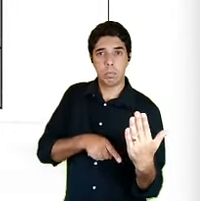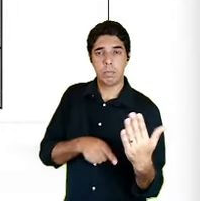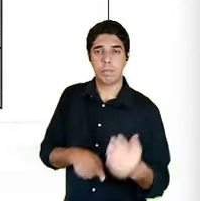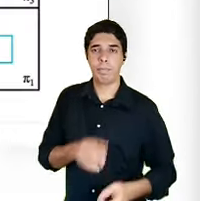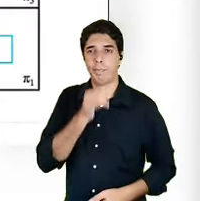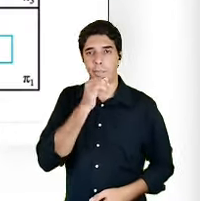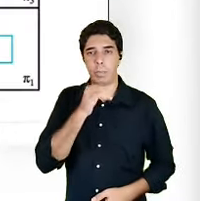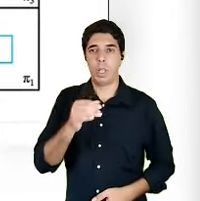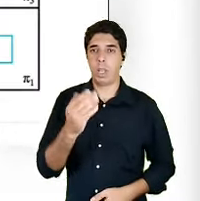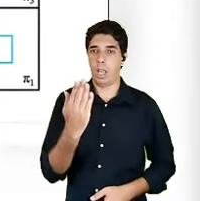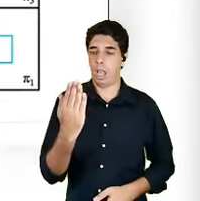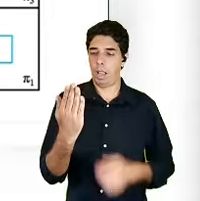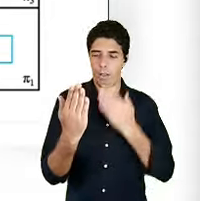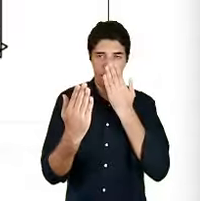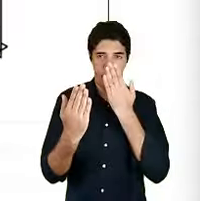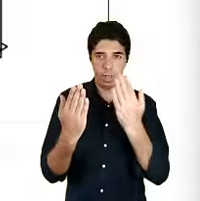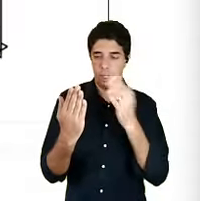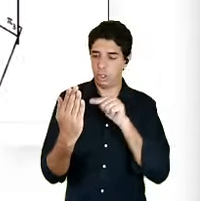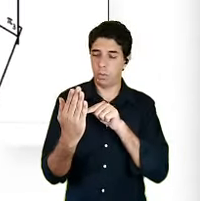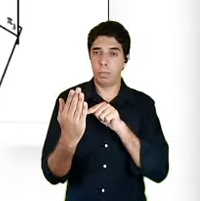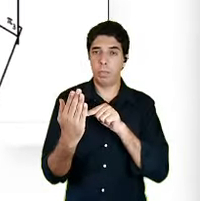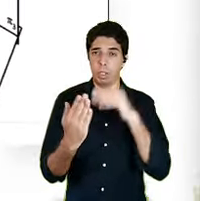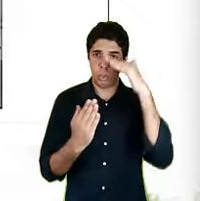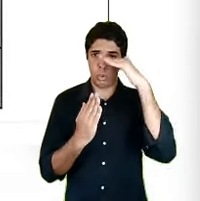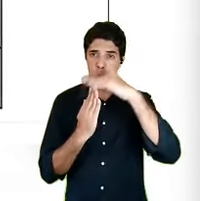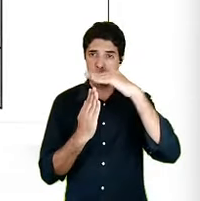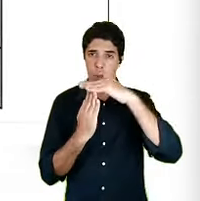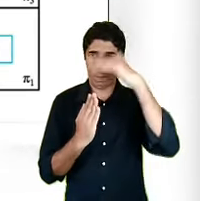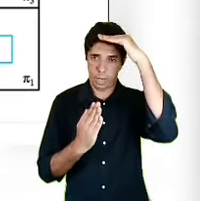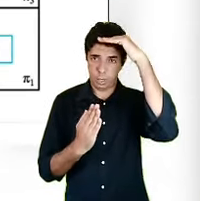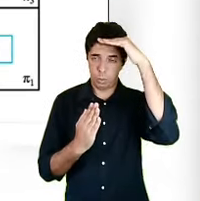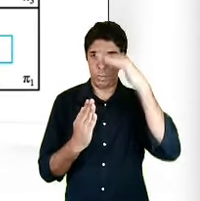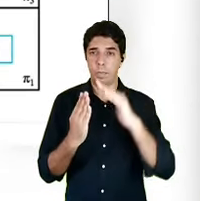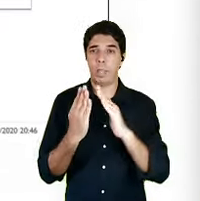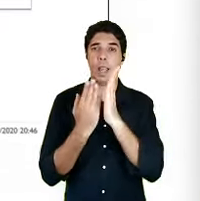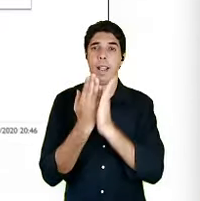Nesse caso, correspondente às vistas de frente, superior e lateral.